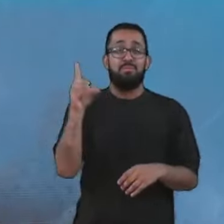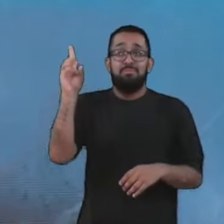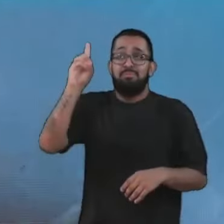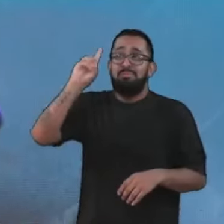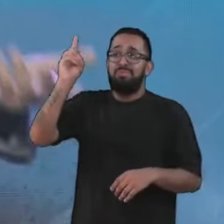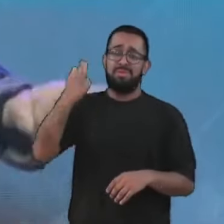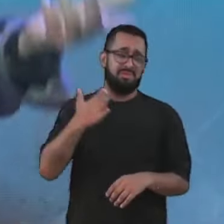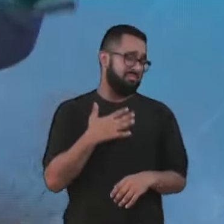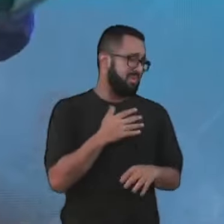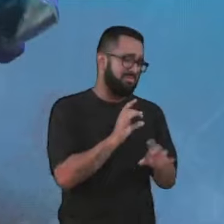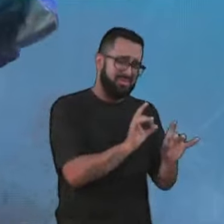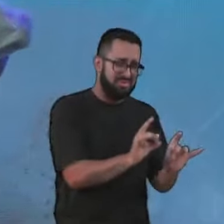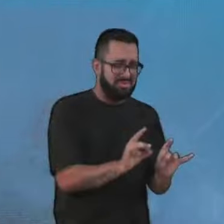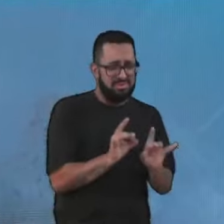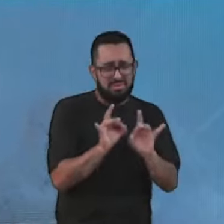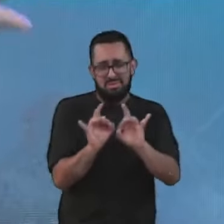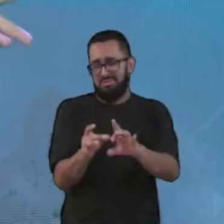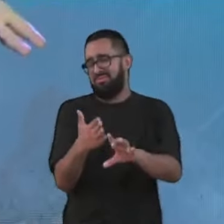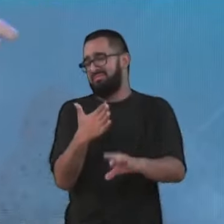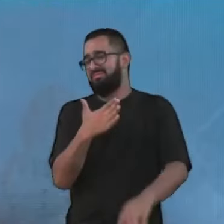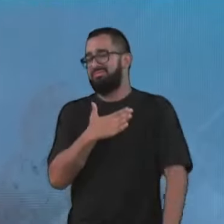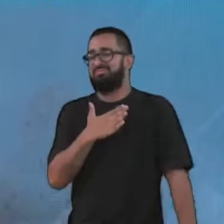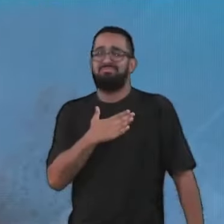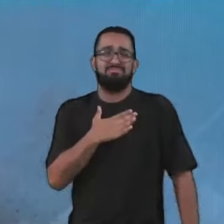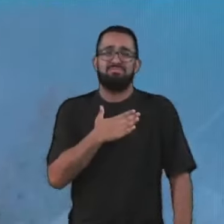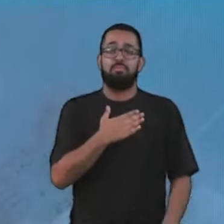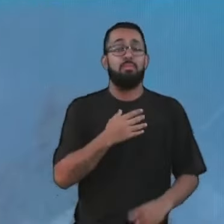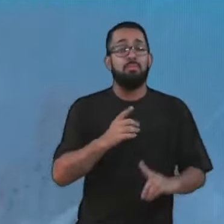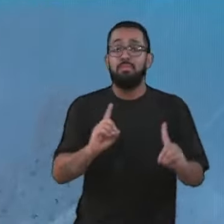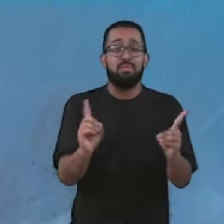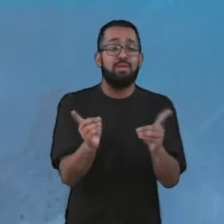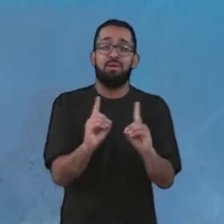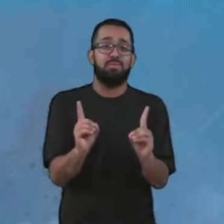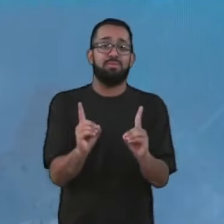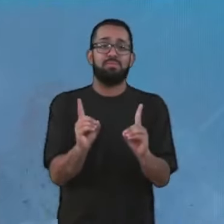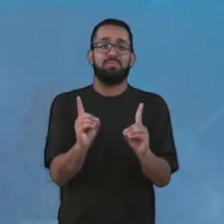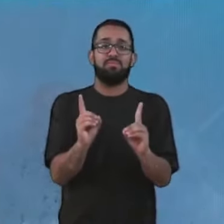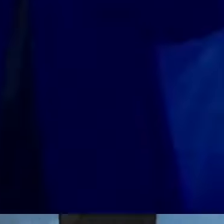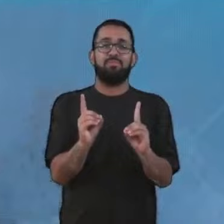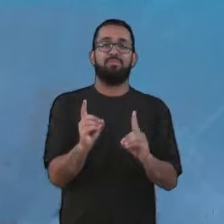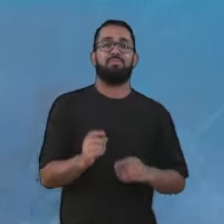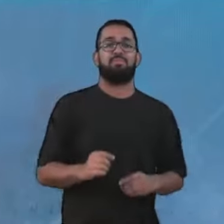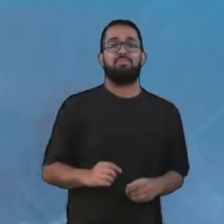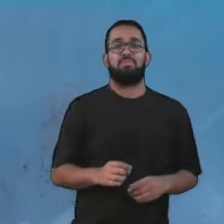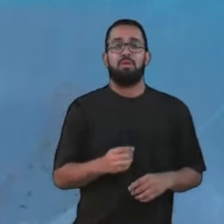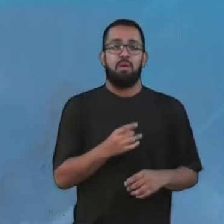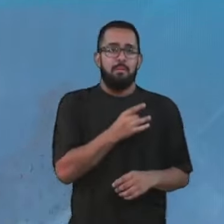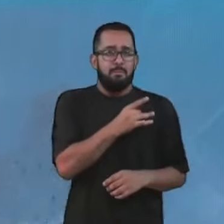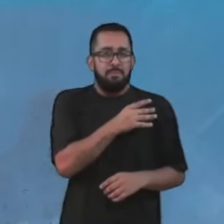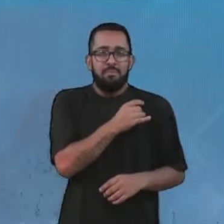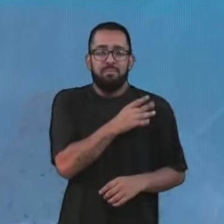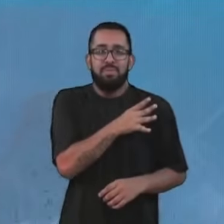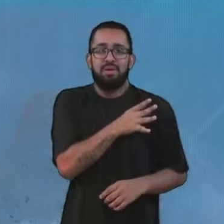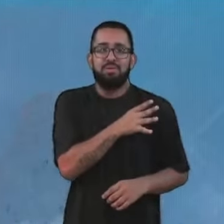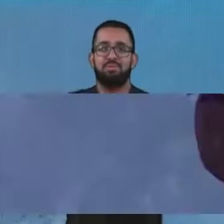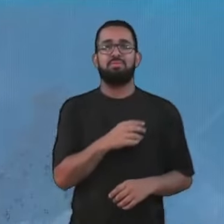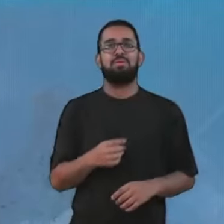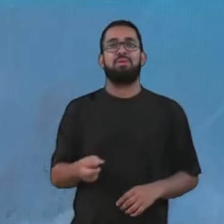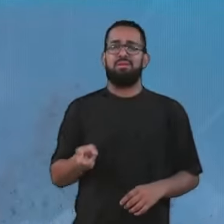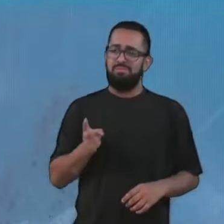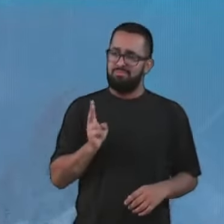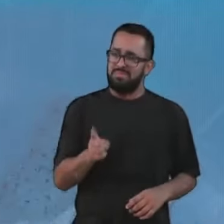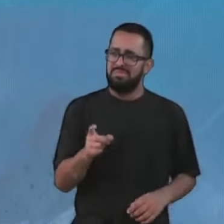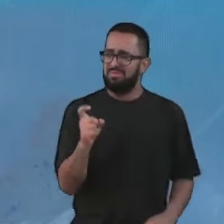menor da minha família. Minha família é menor de Manassés, eu sou o menor da família. O medo distorce tudo. Ele conta cada história errada para você.